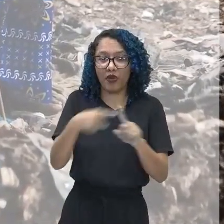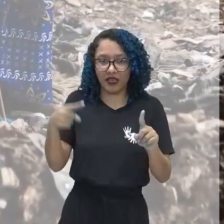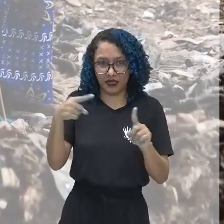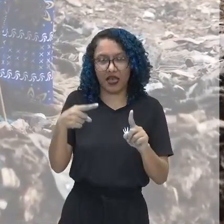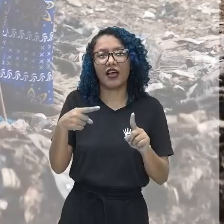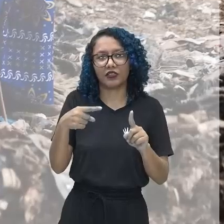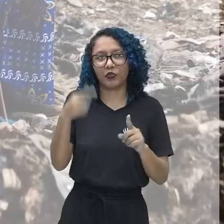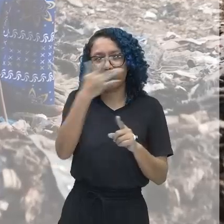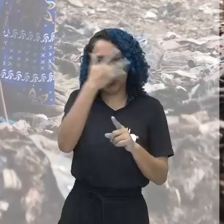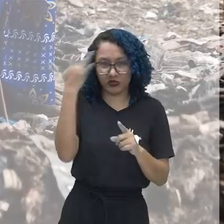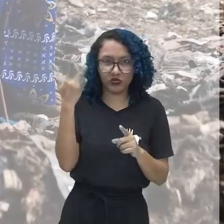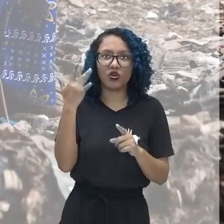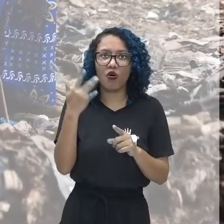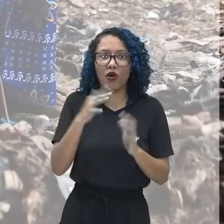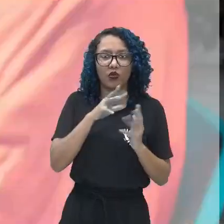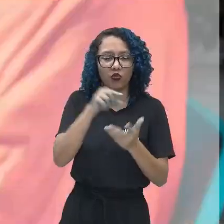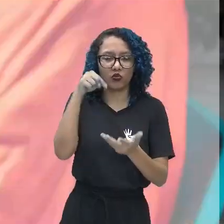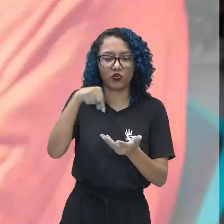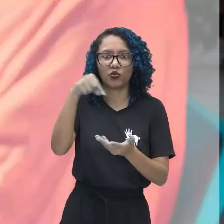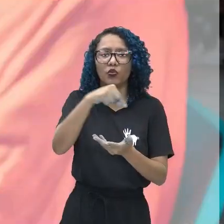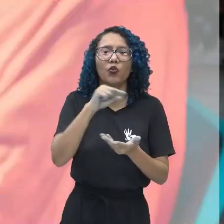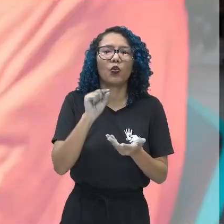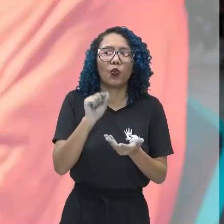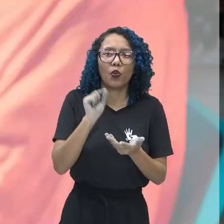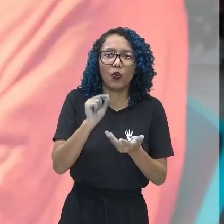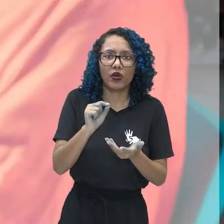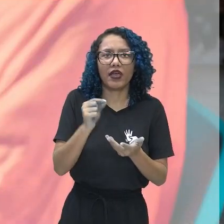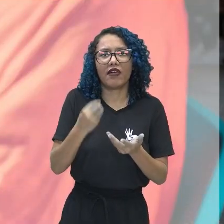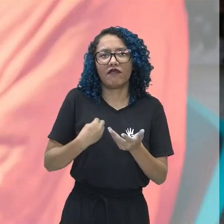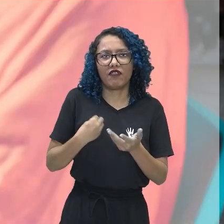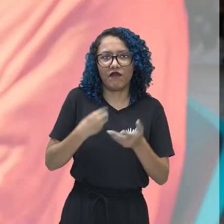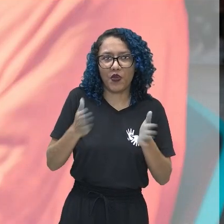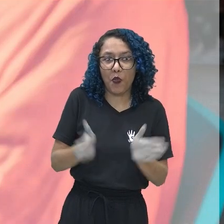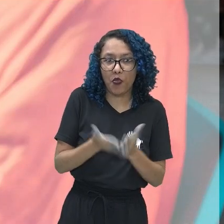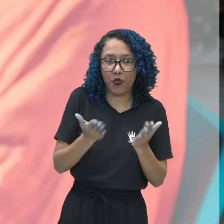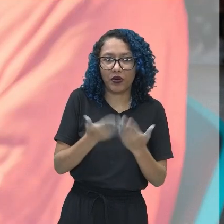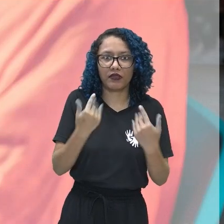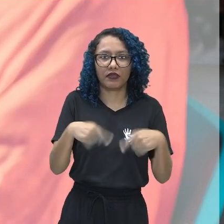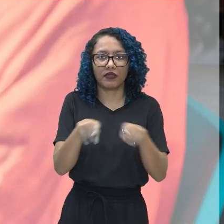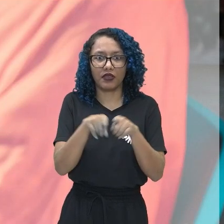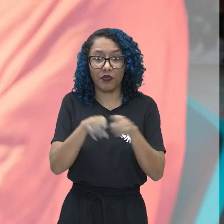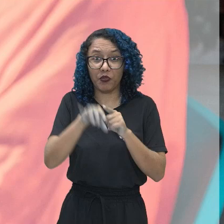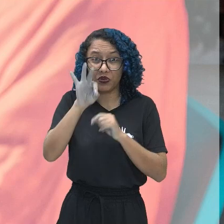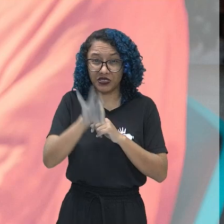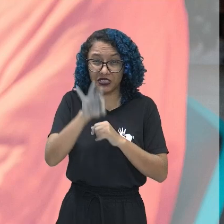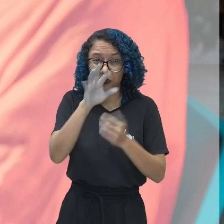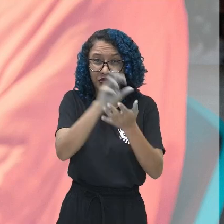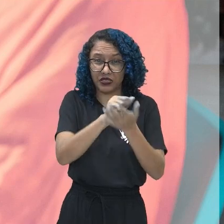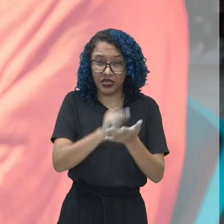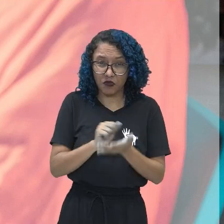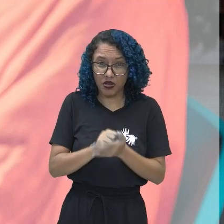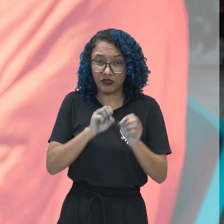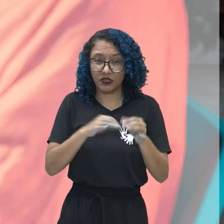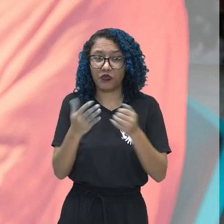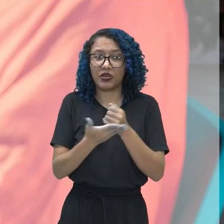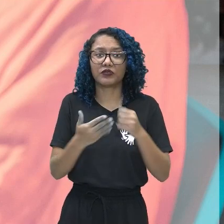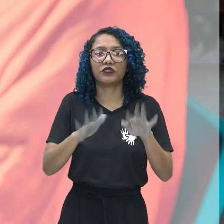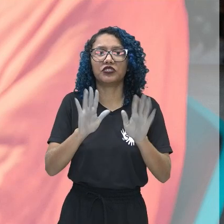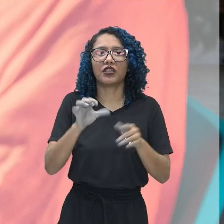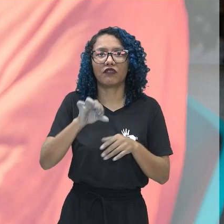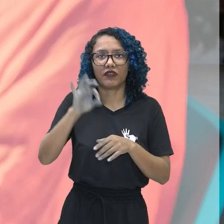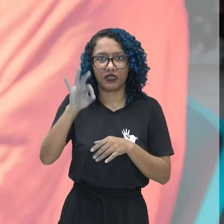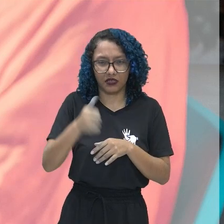extrema pobreza ao redor do mundo. A taxa de matrículas no ensino primário atingiu 91% em regiões